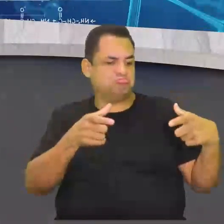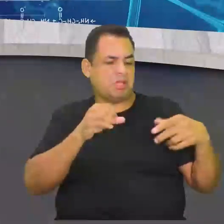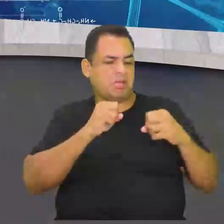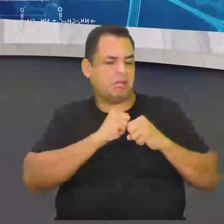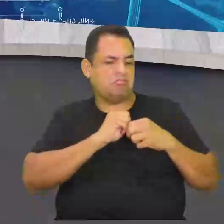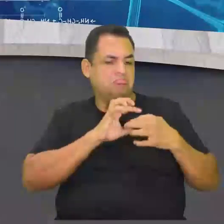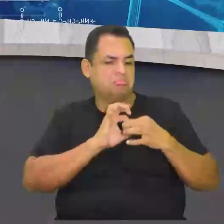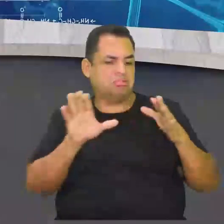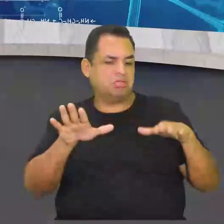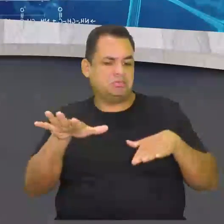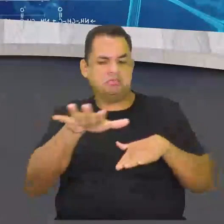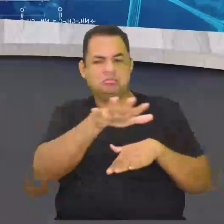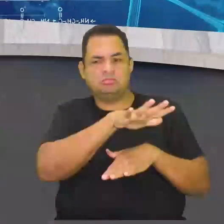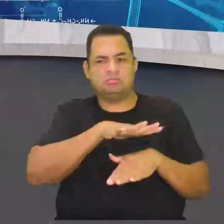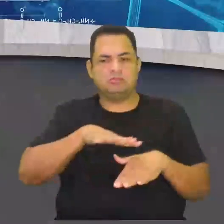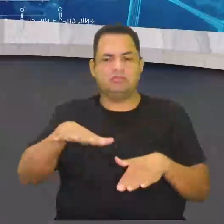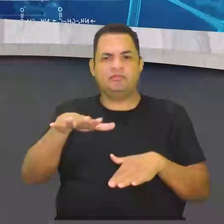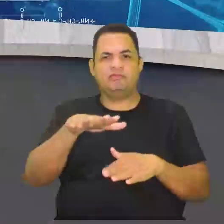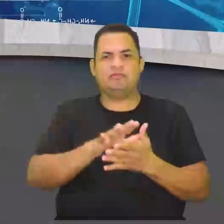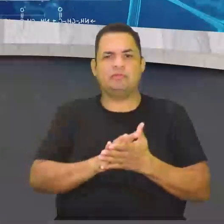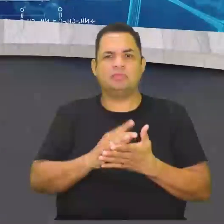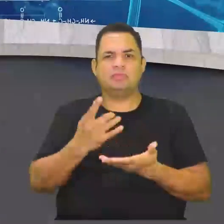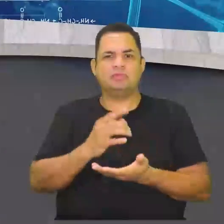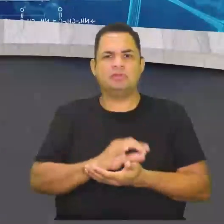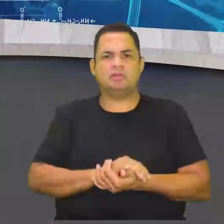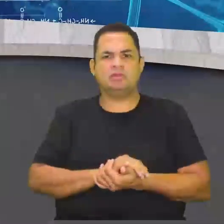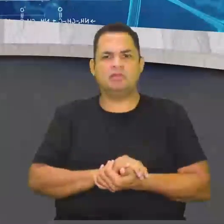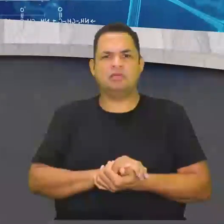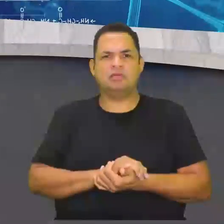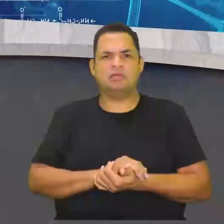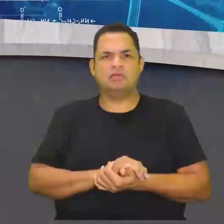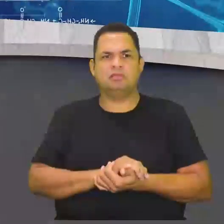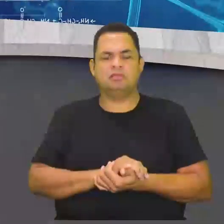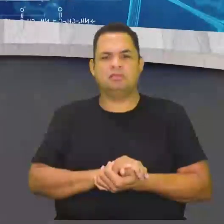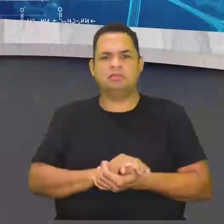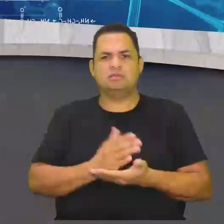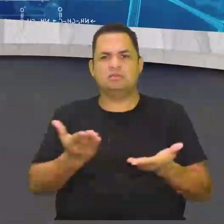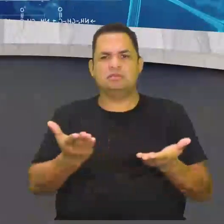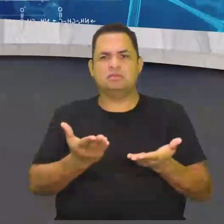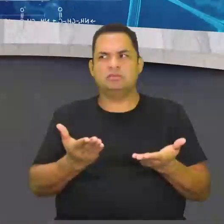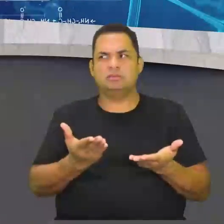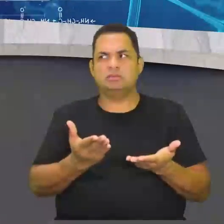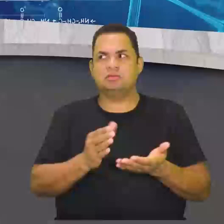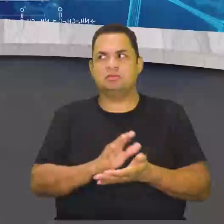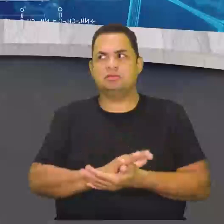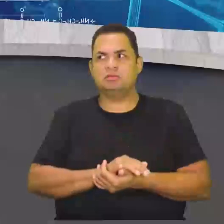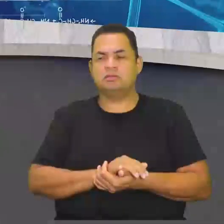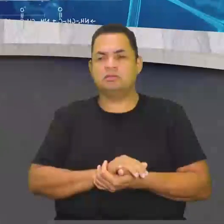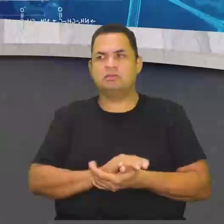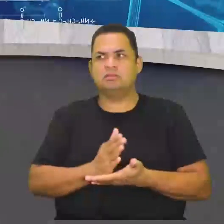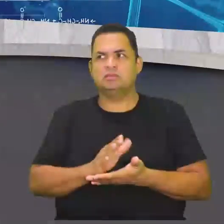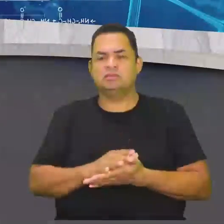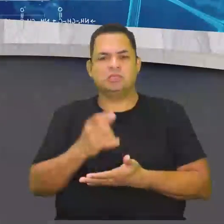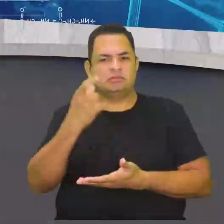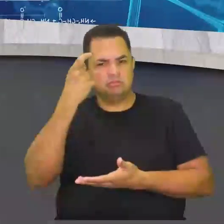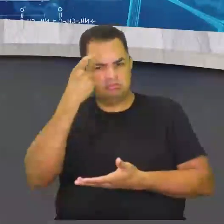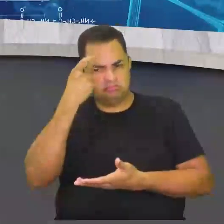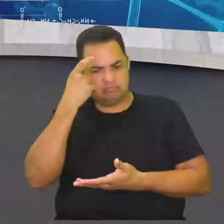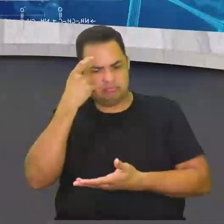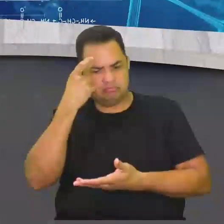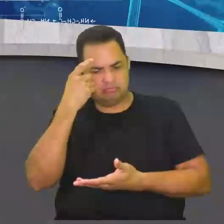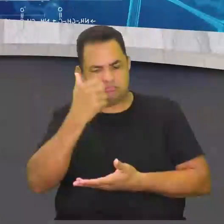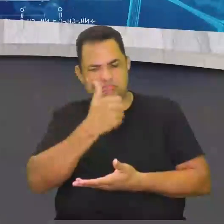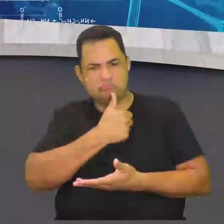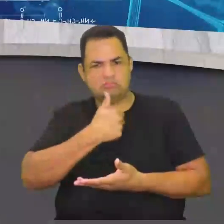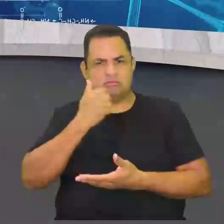podemos fazer? O ideal é que as pessoas cobrem das autoridades, se mobilizem e se conscientizem.